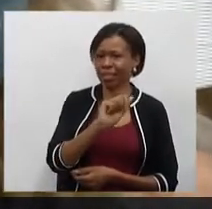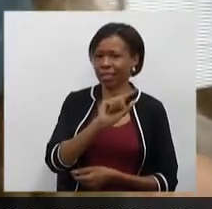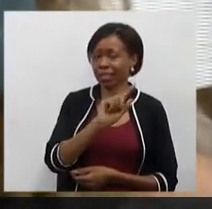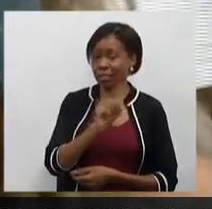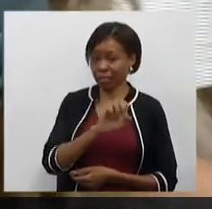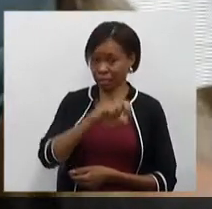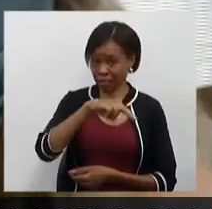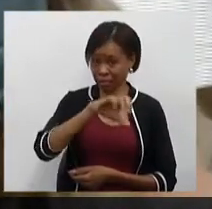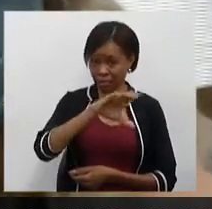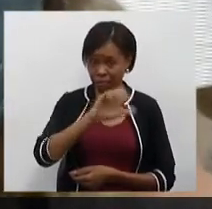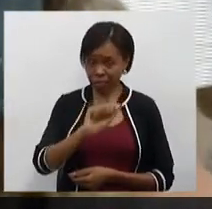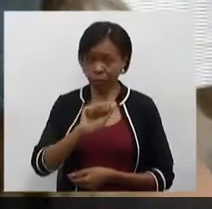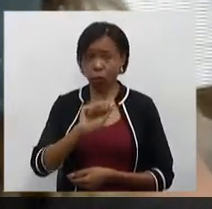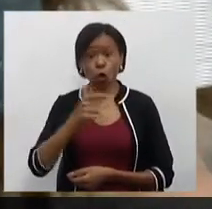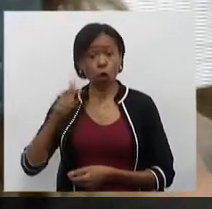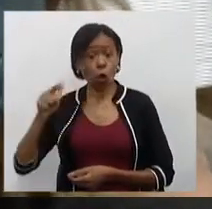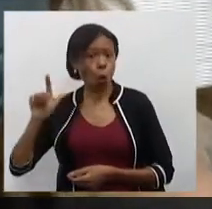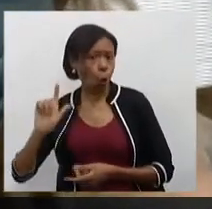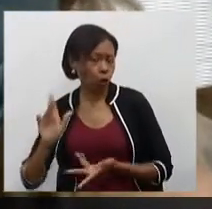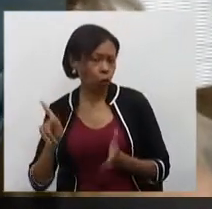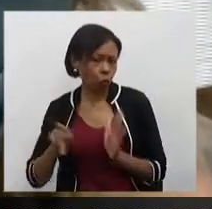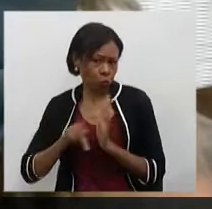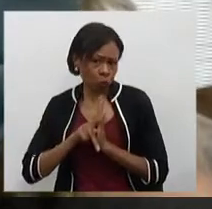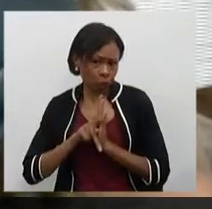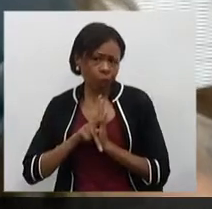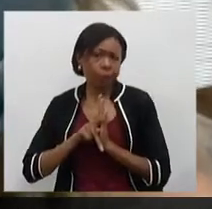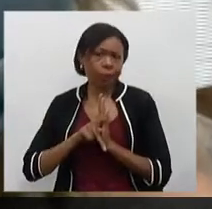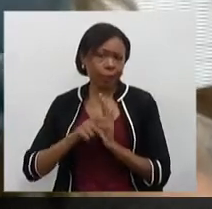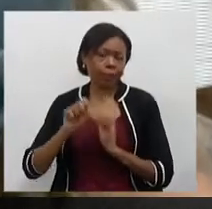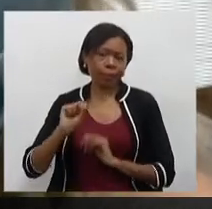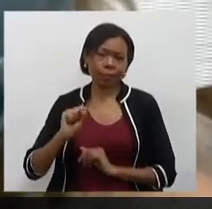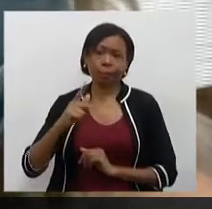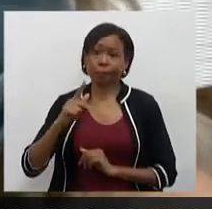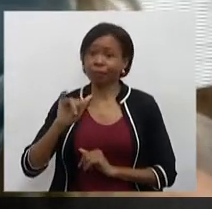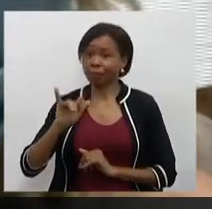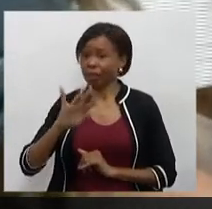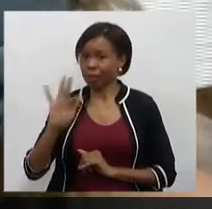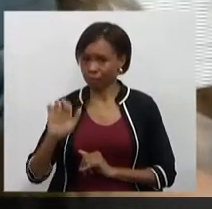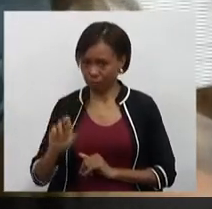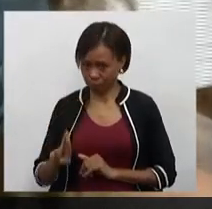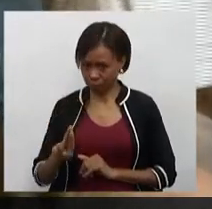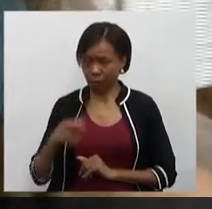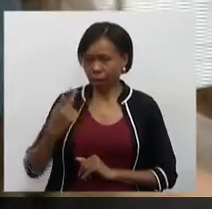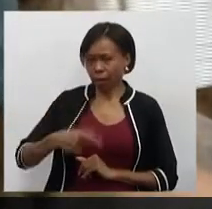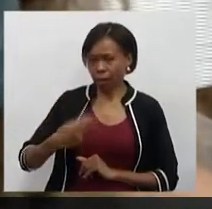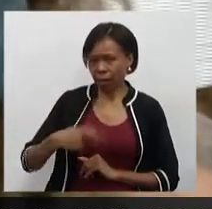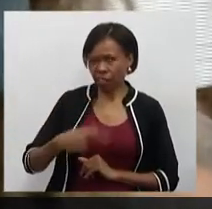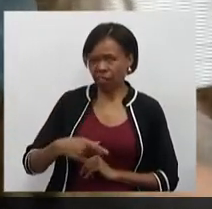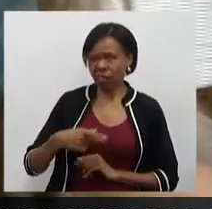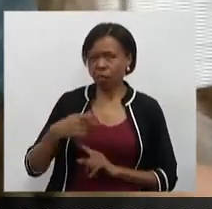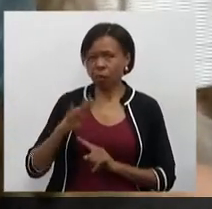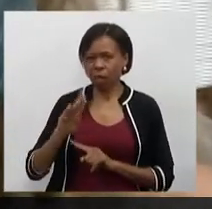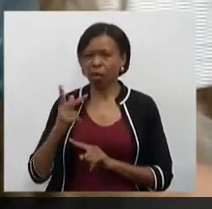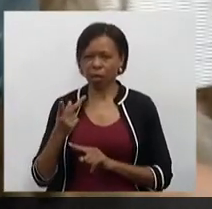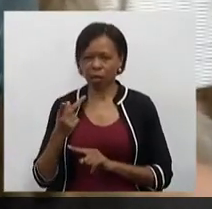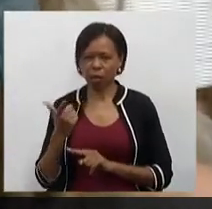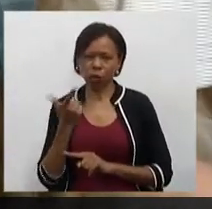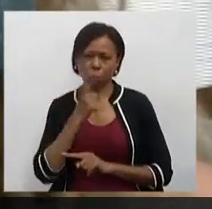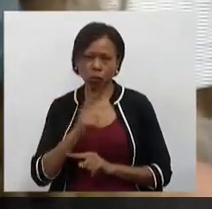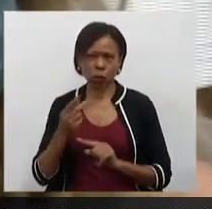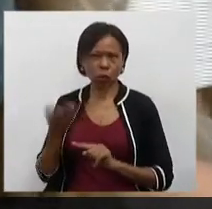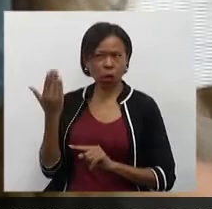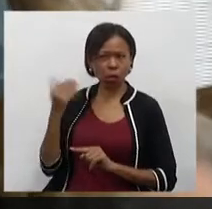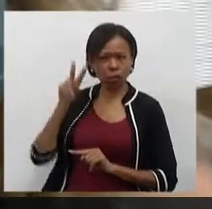a vacina que o município de Belo Horizonte recebeu na segunda-feira é da Pfizer, né? Então, é uma vacina de um